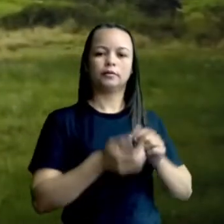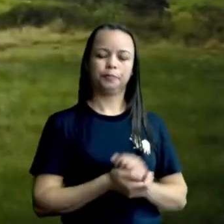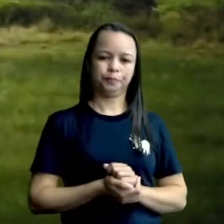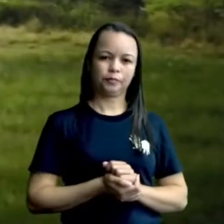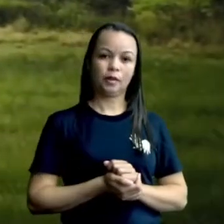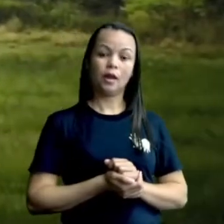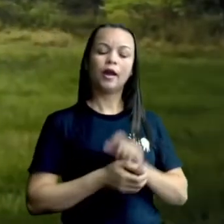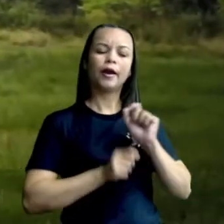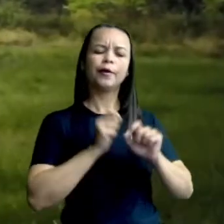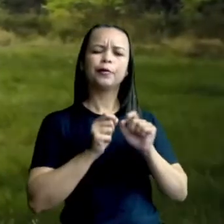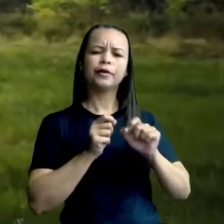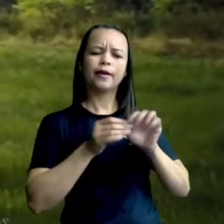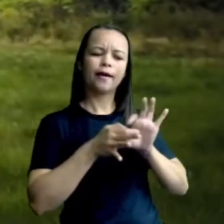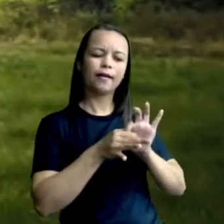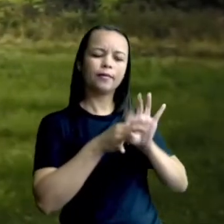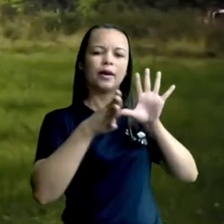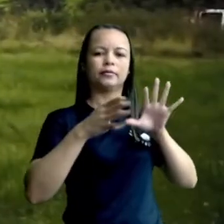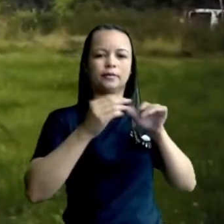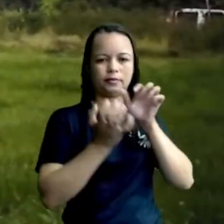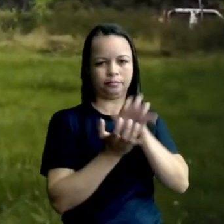era a libertação de Pernambuco.